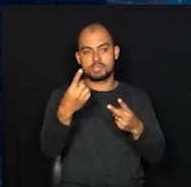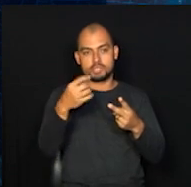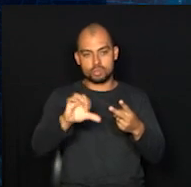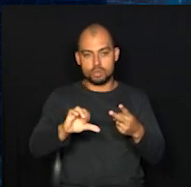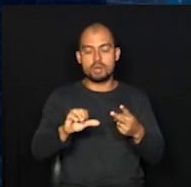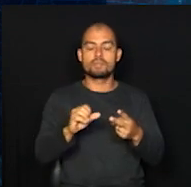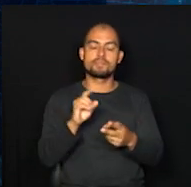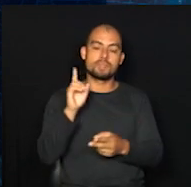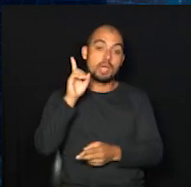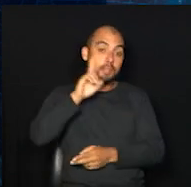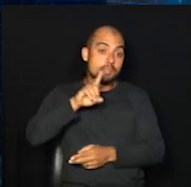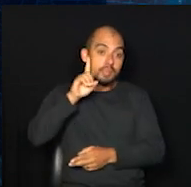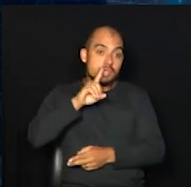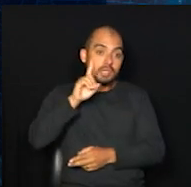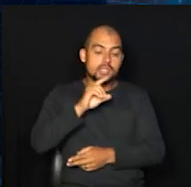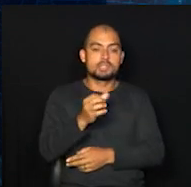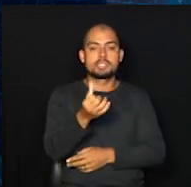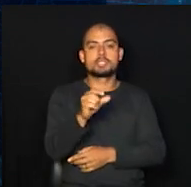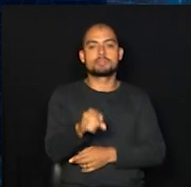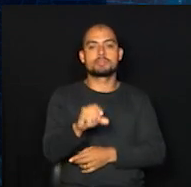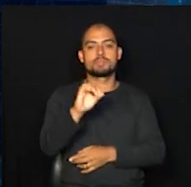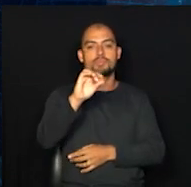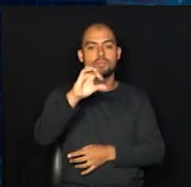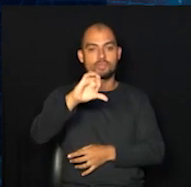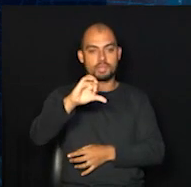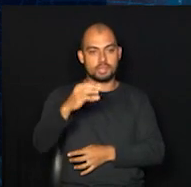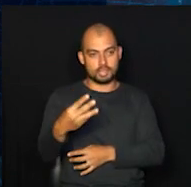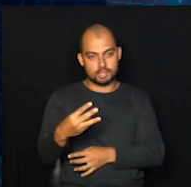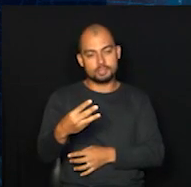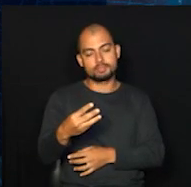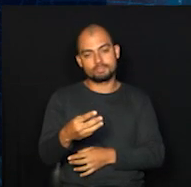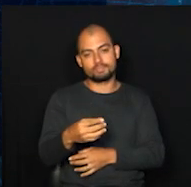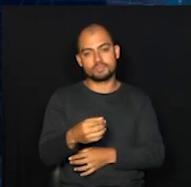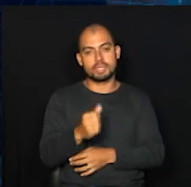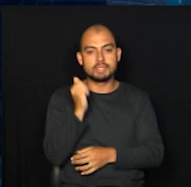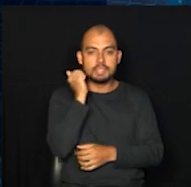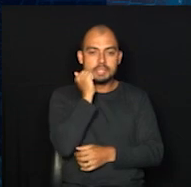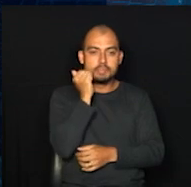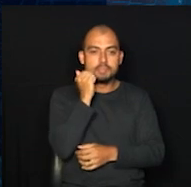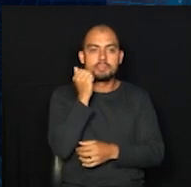6.419, Americana 6.093, Santa Bárbara do Oeste